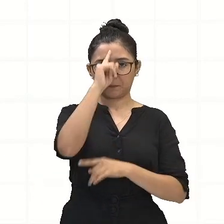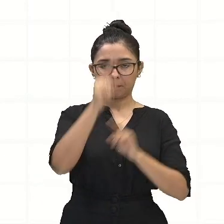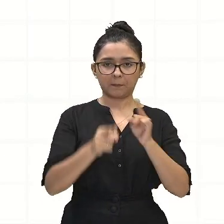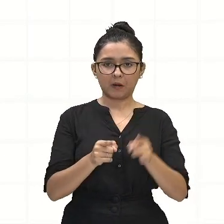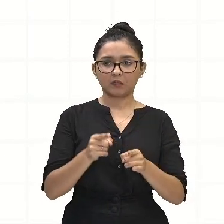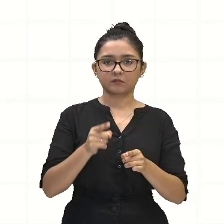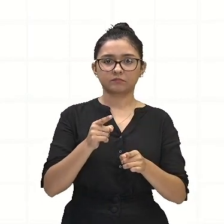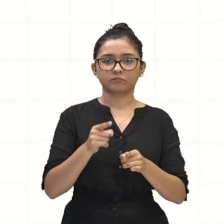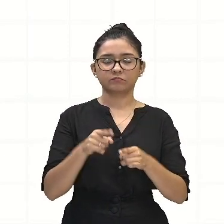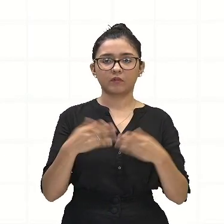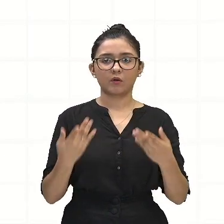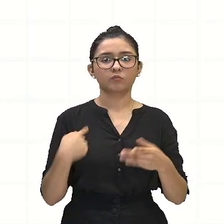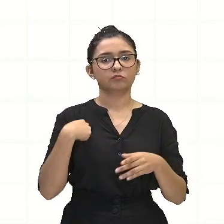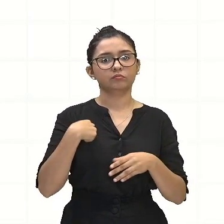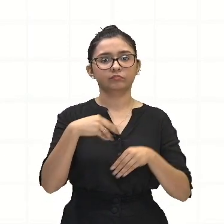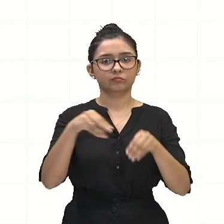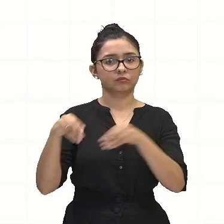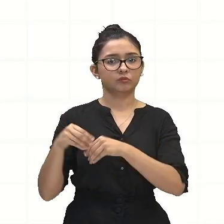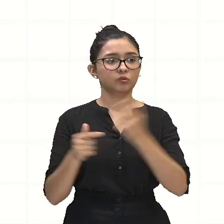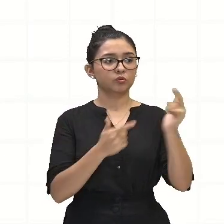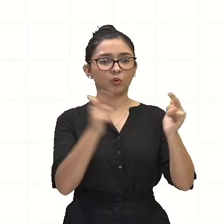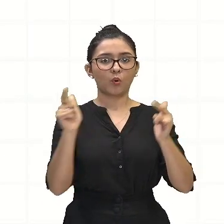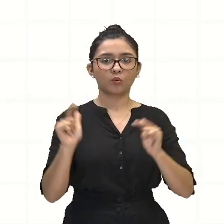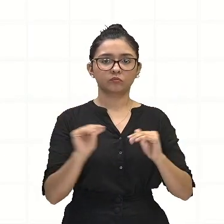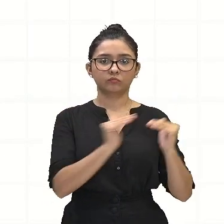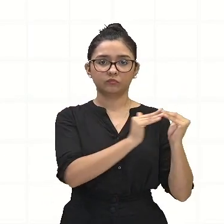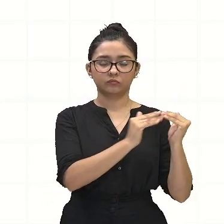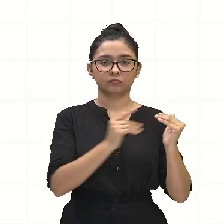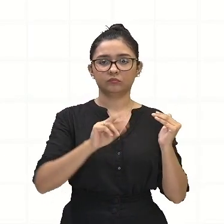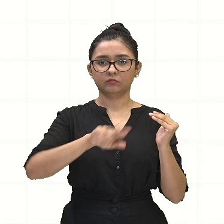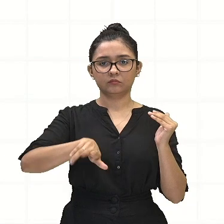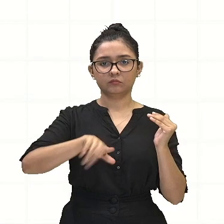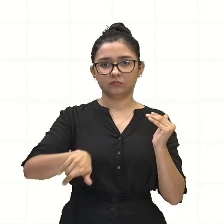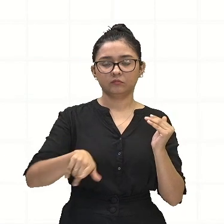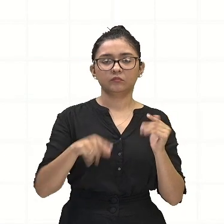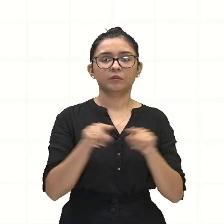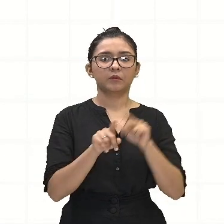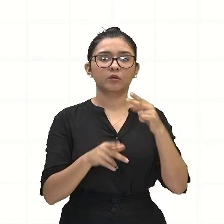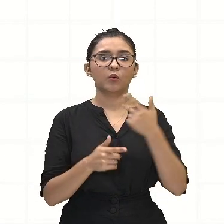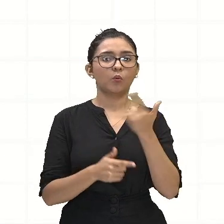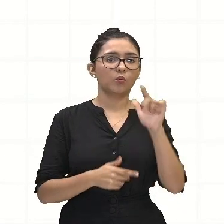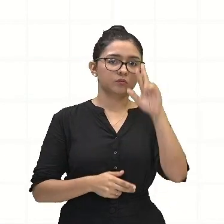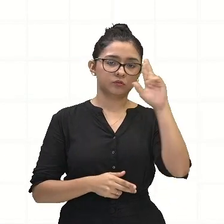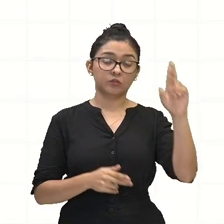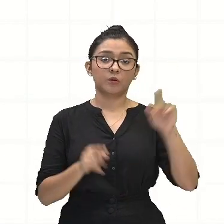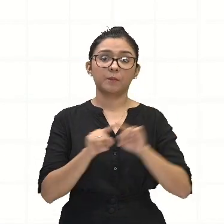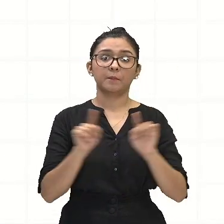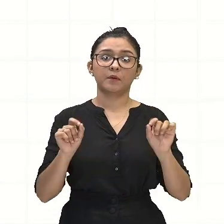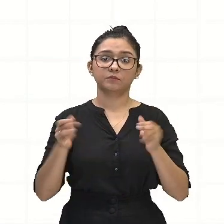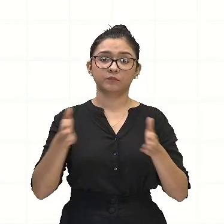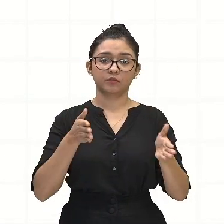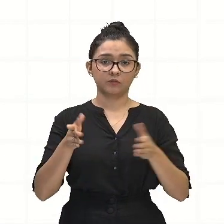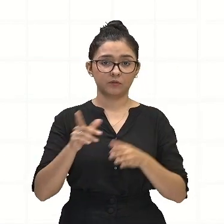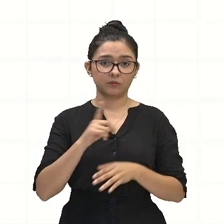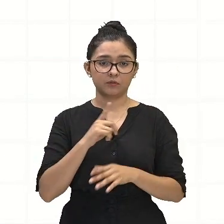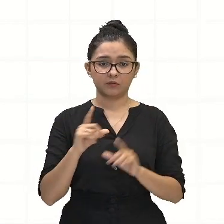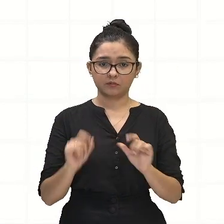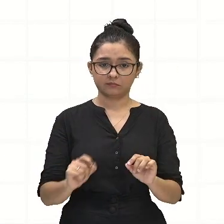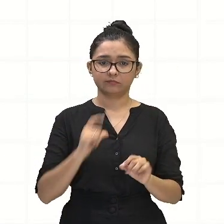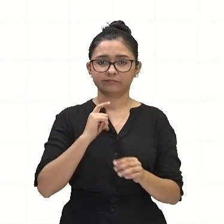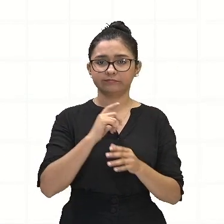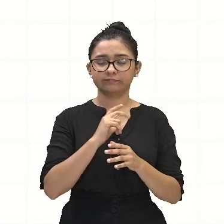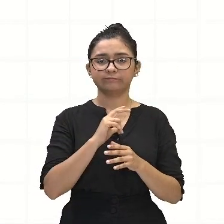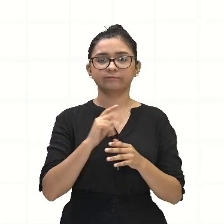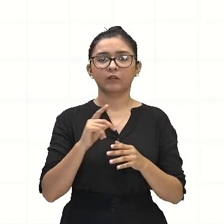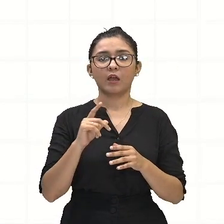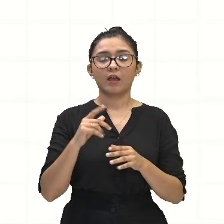no feudo ou nas terras de outro vizinho, de outro senhor feudal. Então, naquela época, em muitos